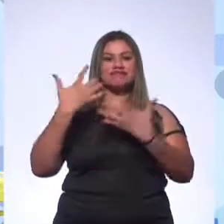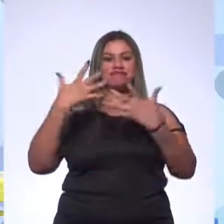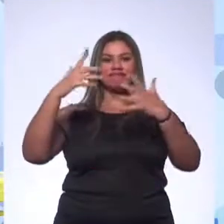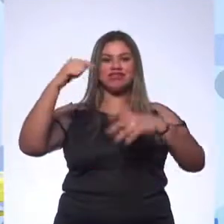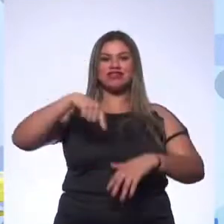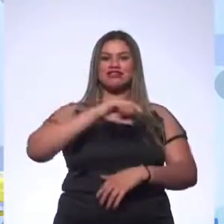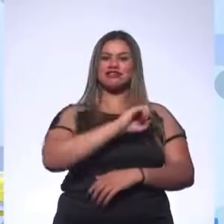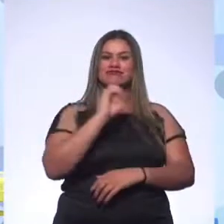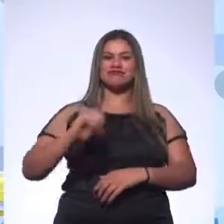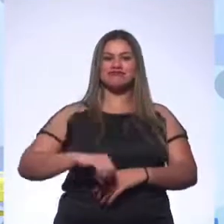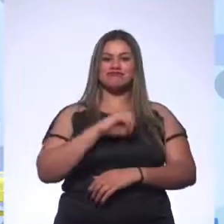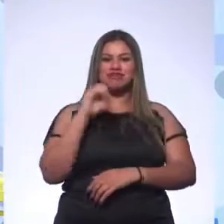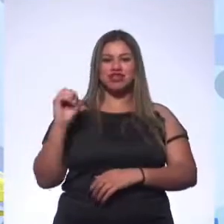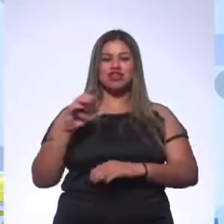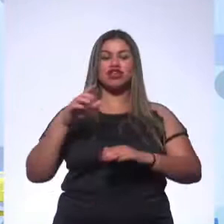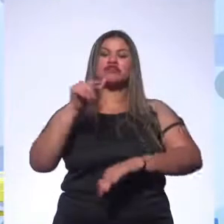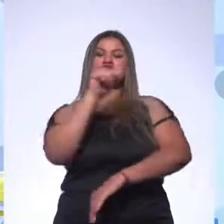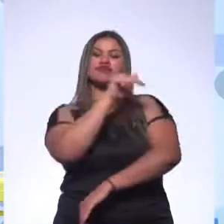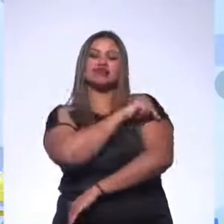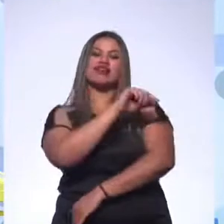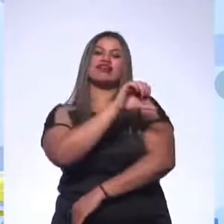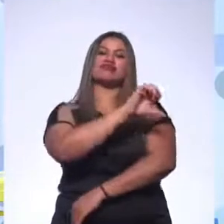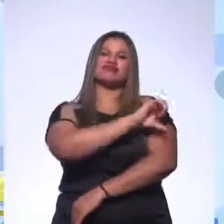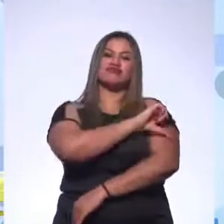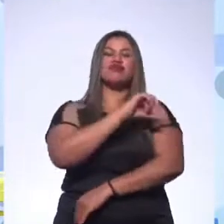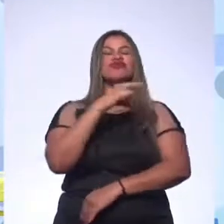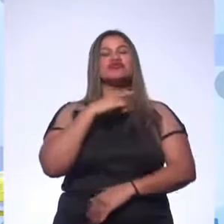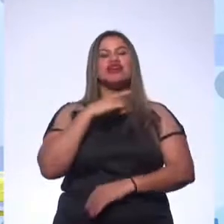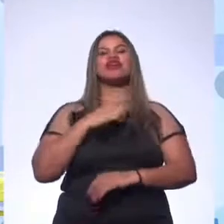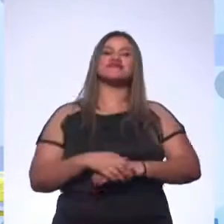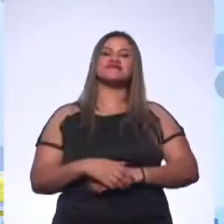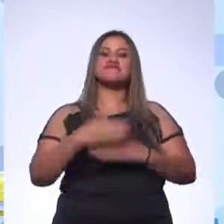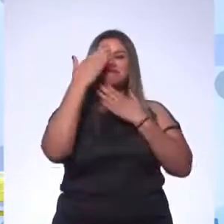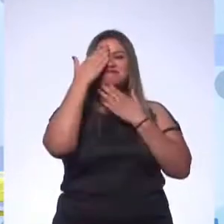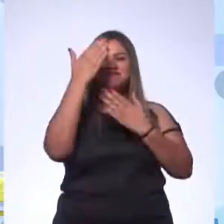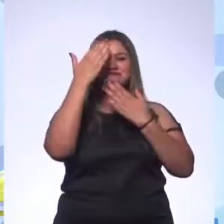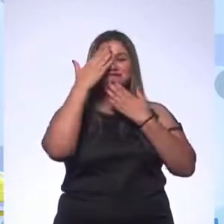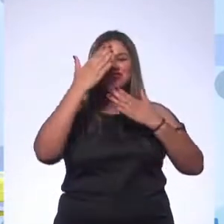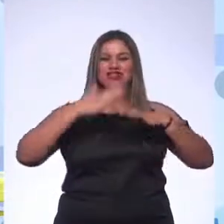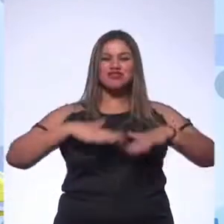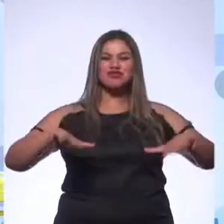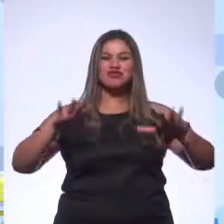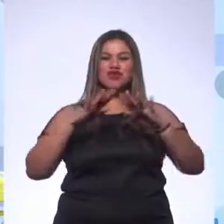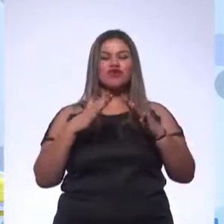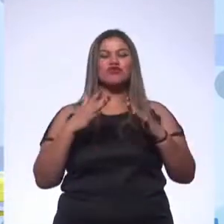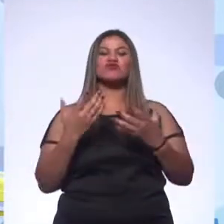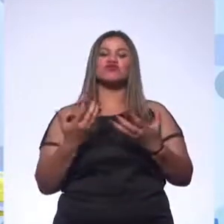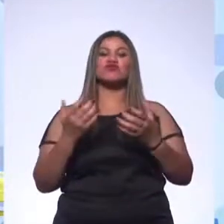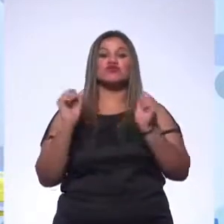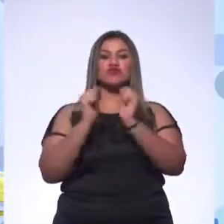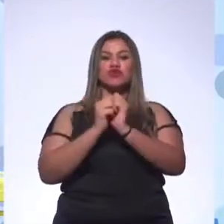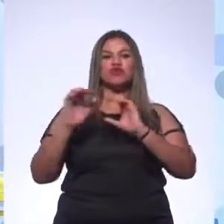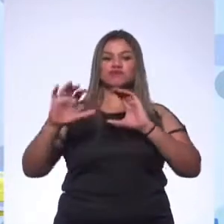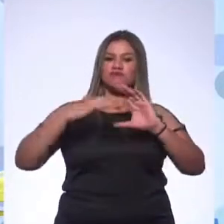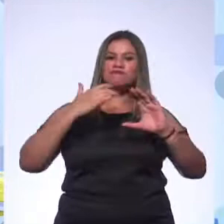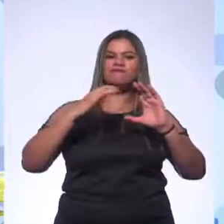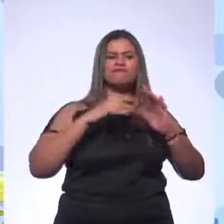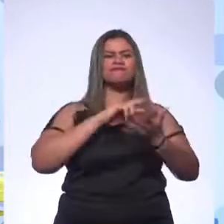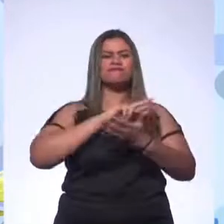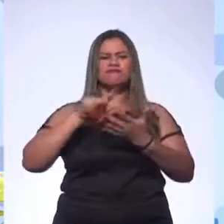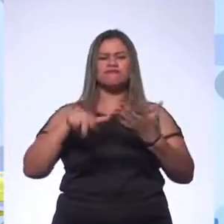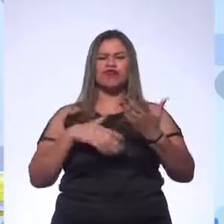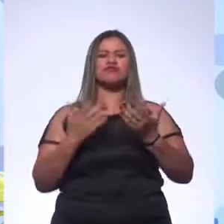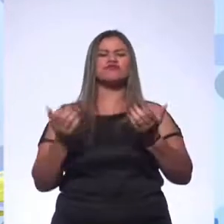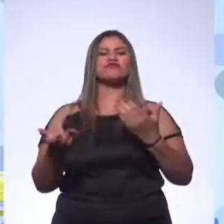tanto no 7º ano como no 9º ano. Então, obrigado aí, prof, pela participação, e nós já